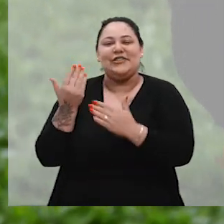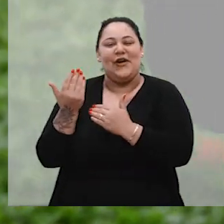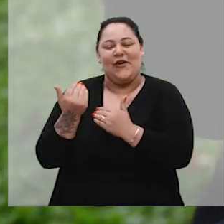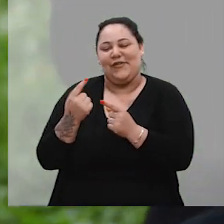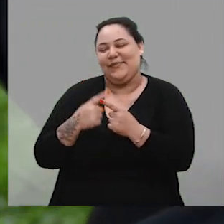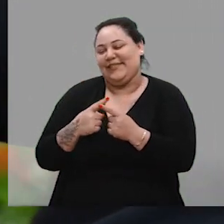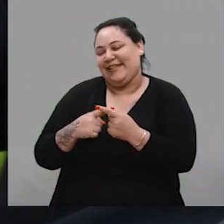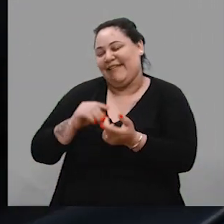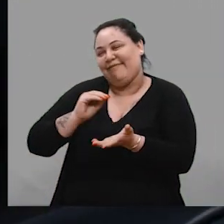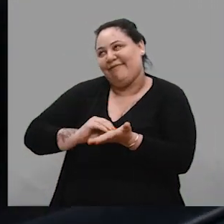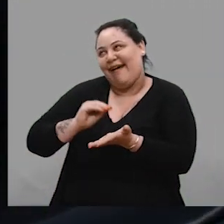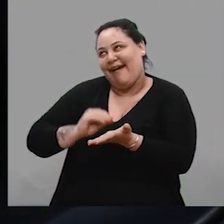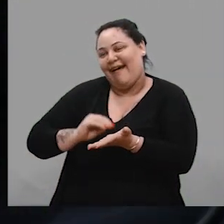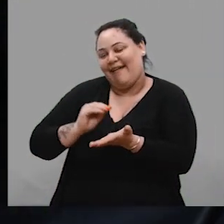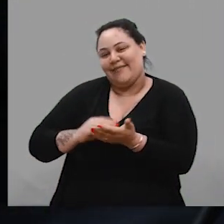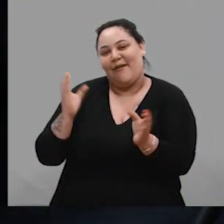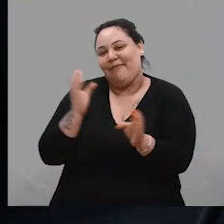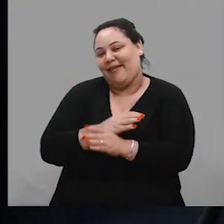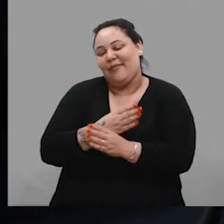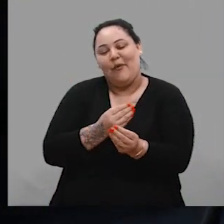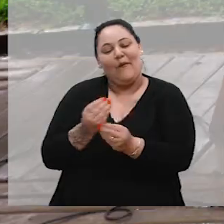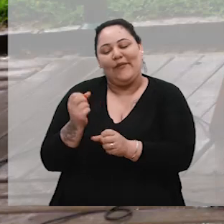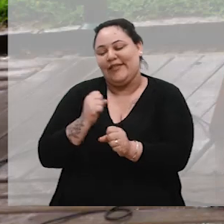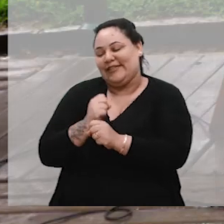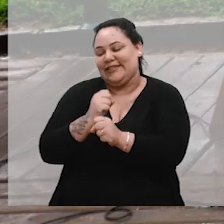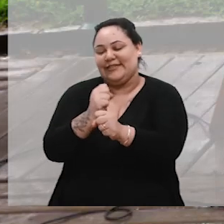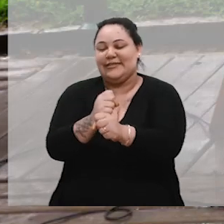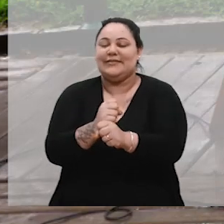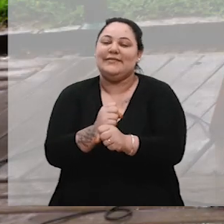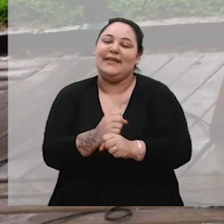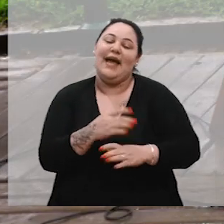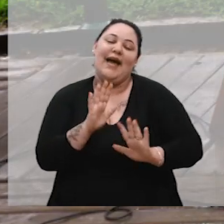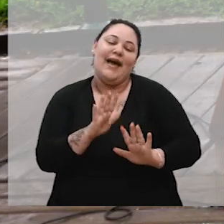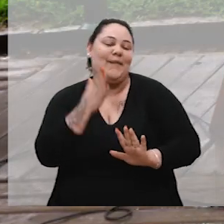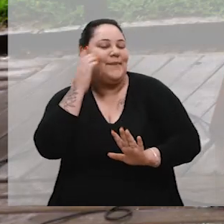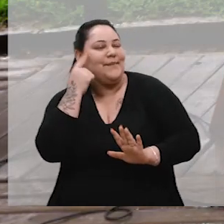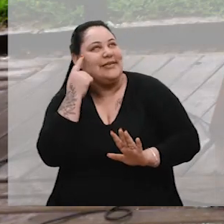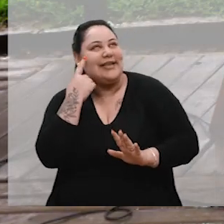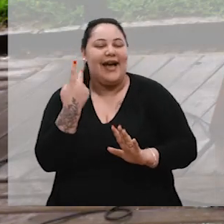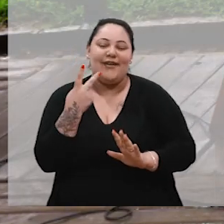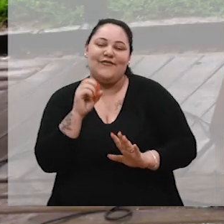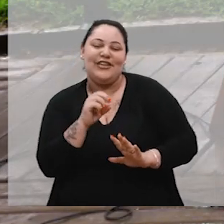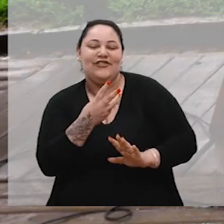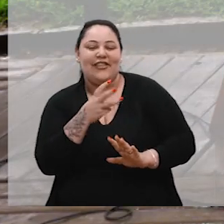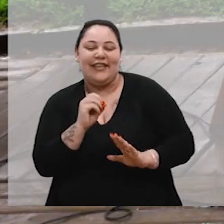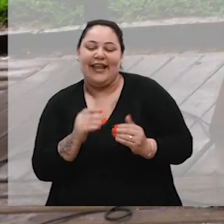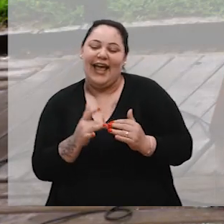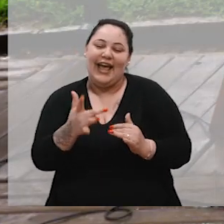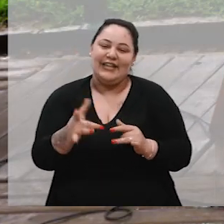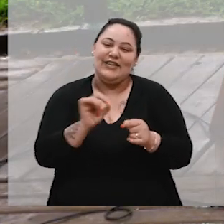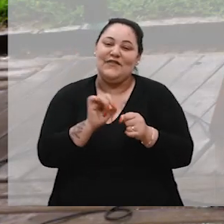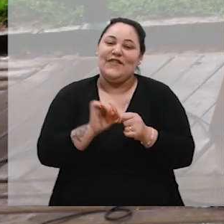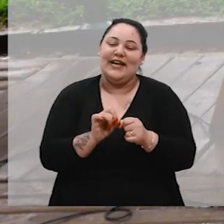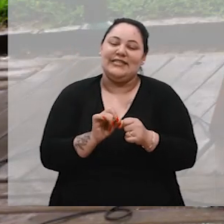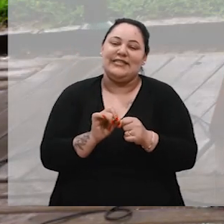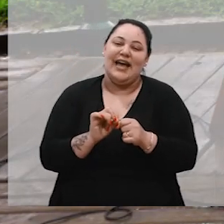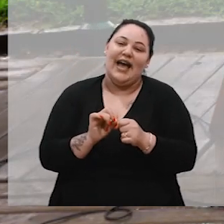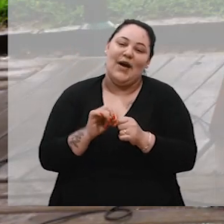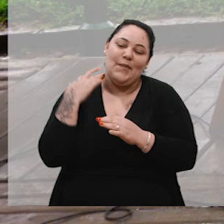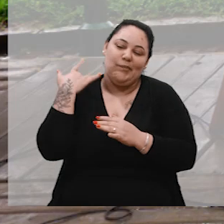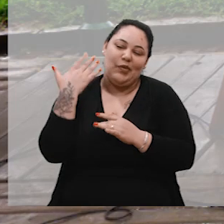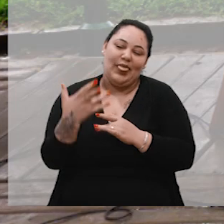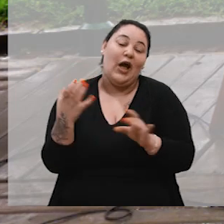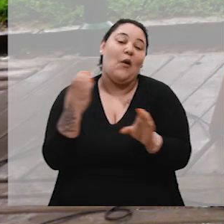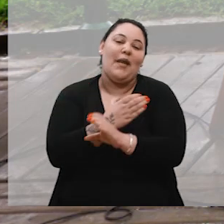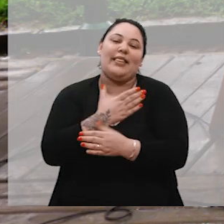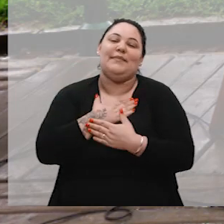Não para fazer a autobiografia completa, né, Vânia? Talvez quando eu tiver Você é uma daqui jovem. uns 20 ou 30, talvez eu complete. Mas